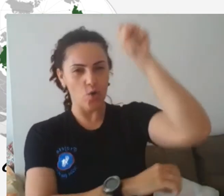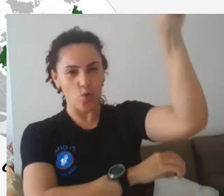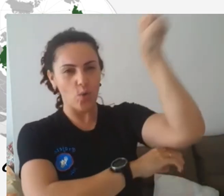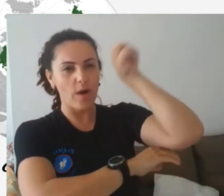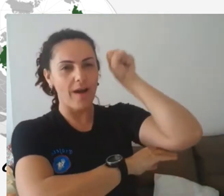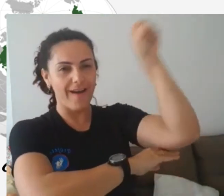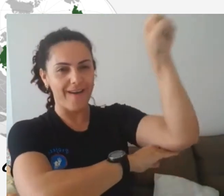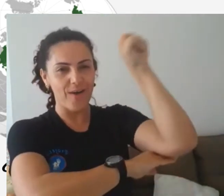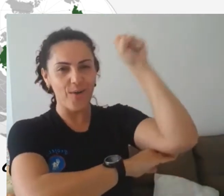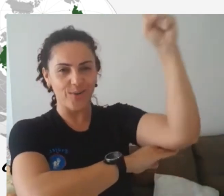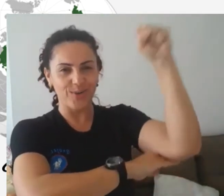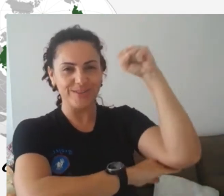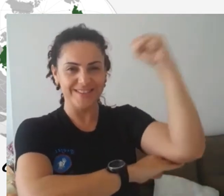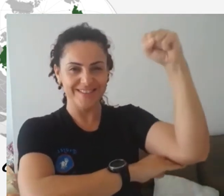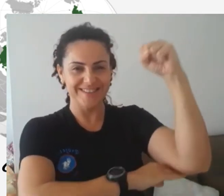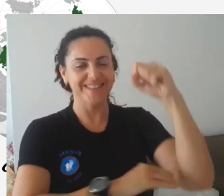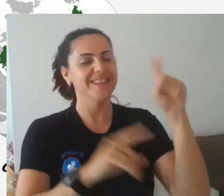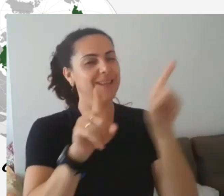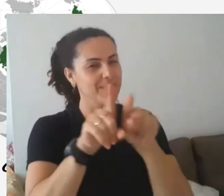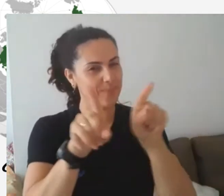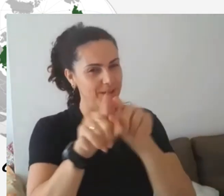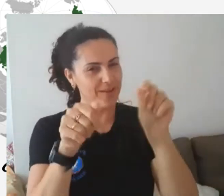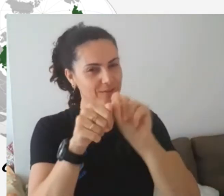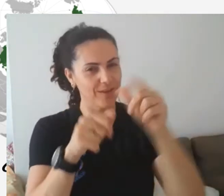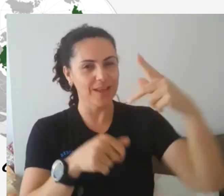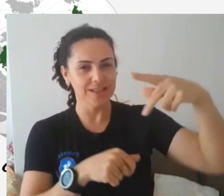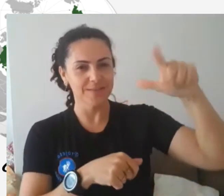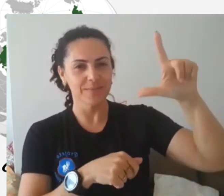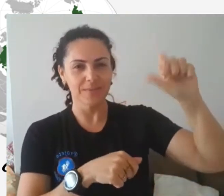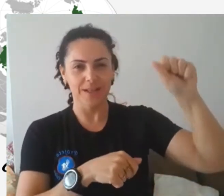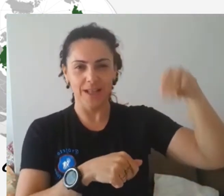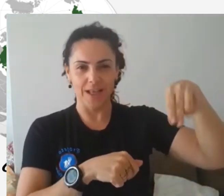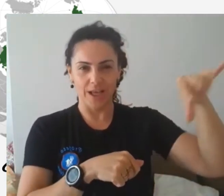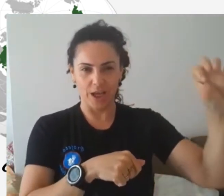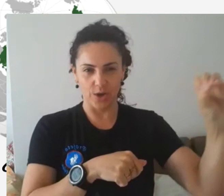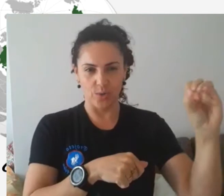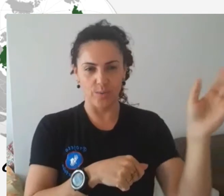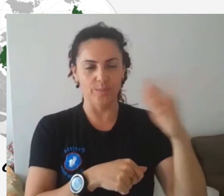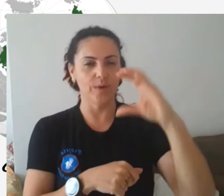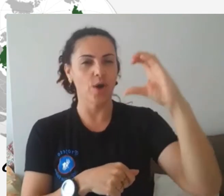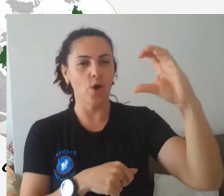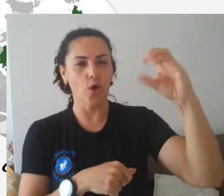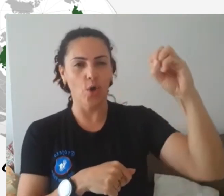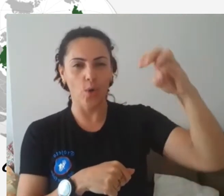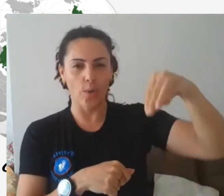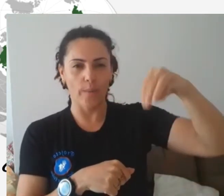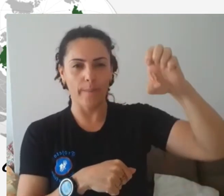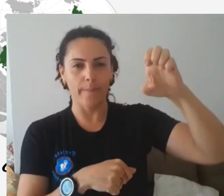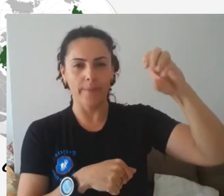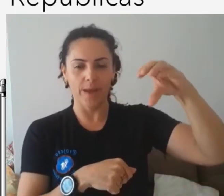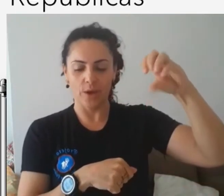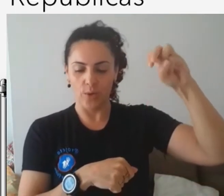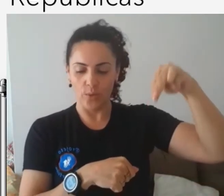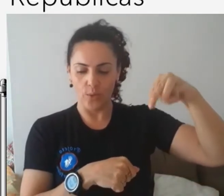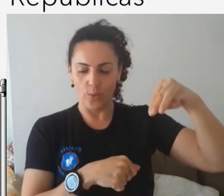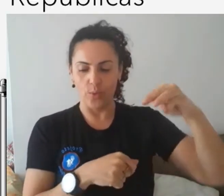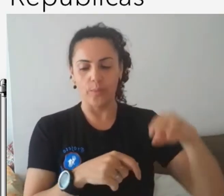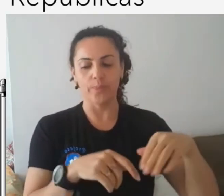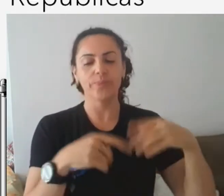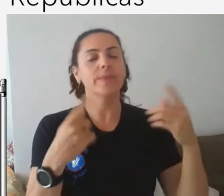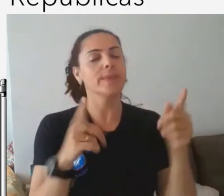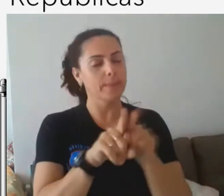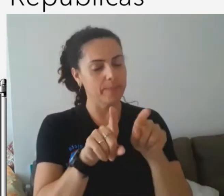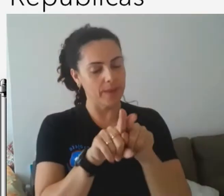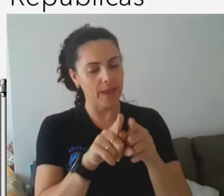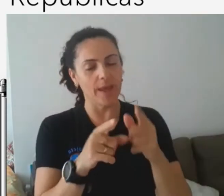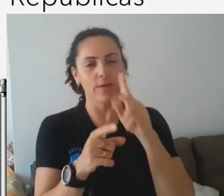aí parecido com o Plano Marshall para a reconstrução desses outros países e acabar aí com esse sistema capitalista. Então a gente coloca aí,